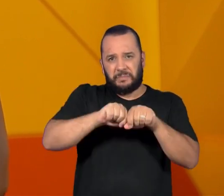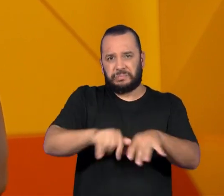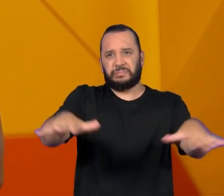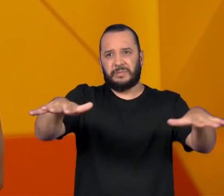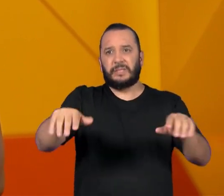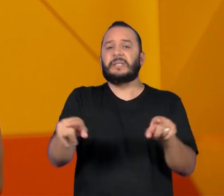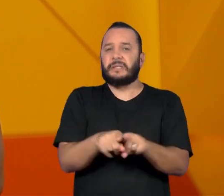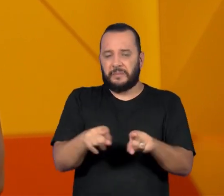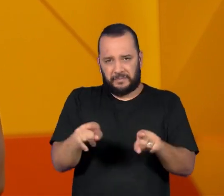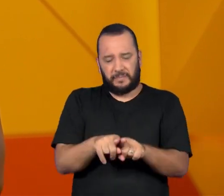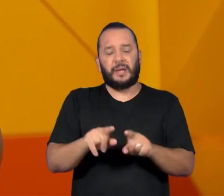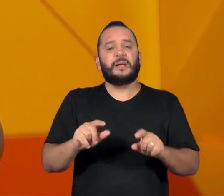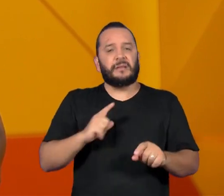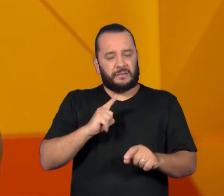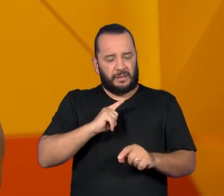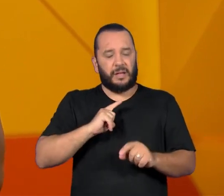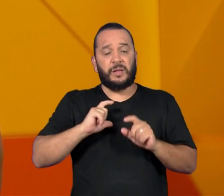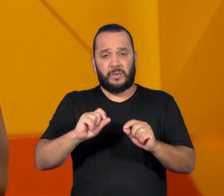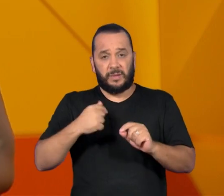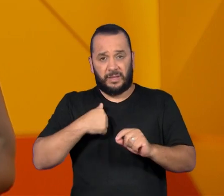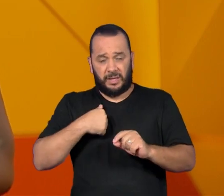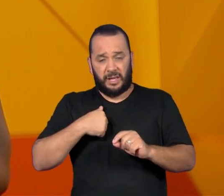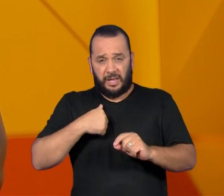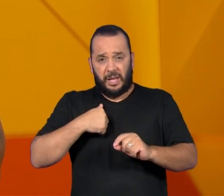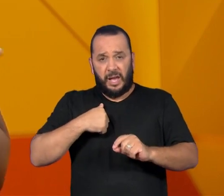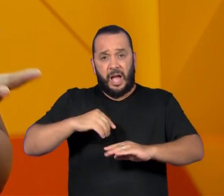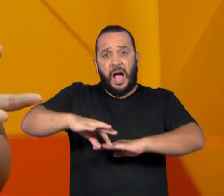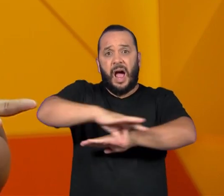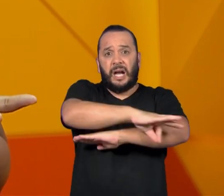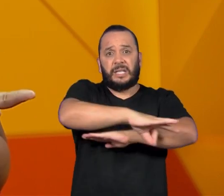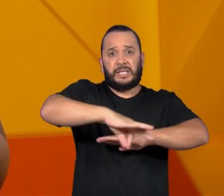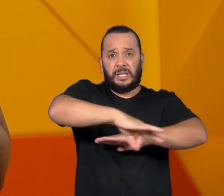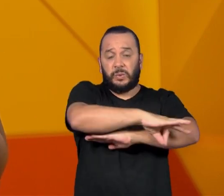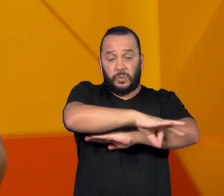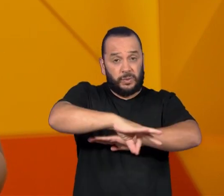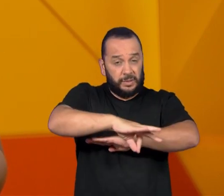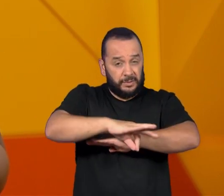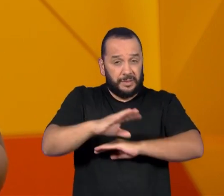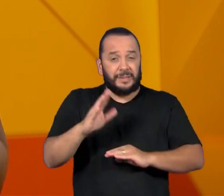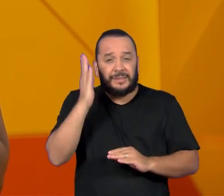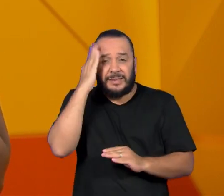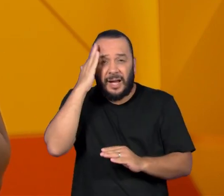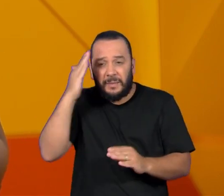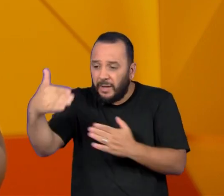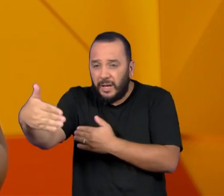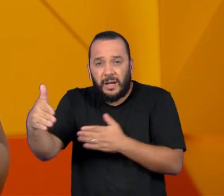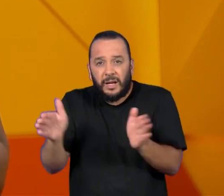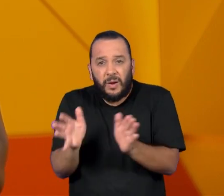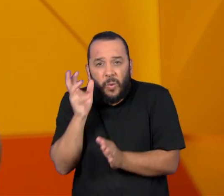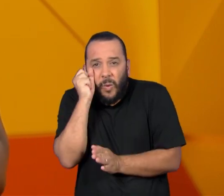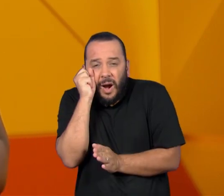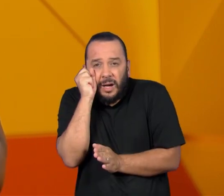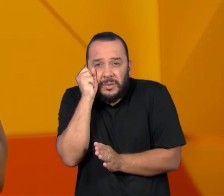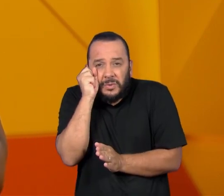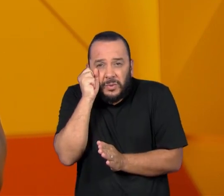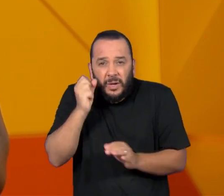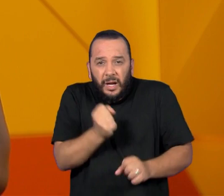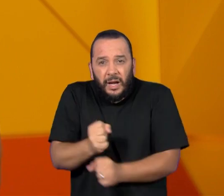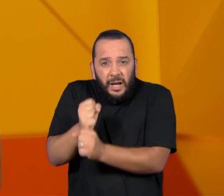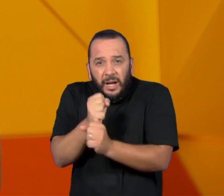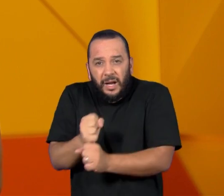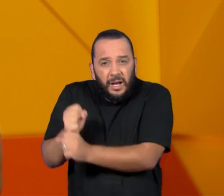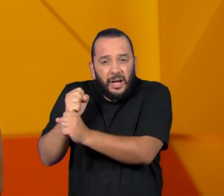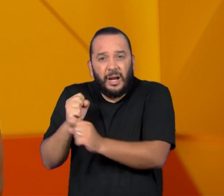na arquitetura. O quarto de empregada é um exemplo, minúsculo, mal iluminado e muitas vezes